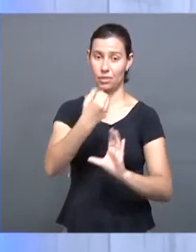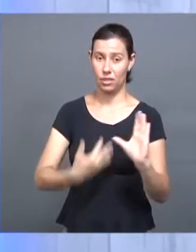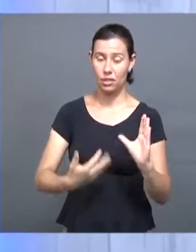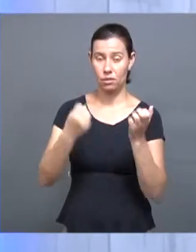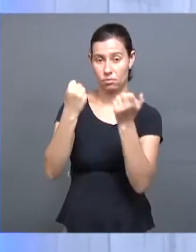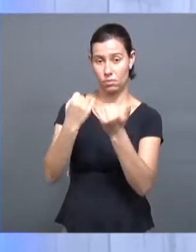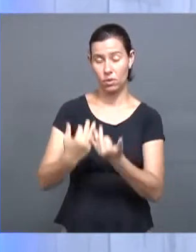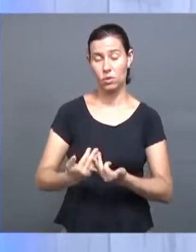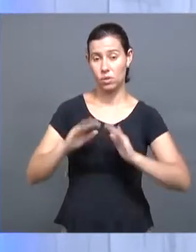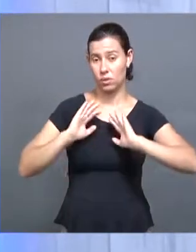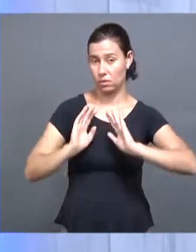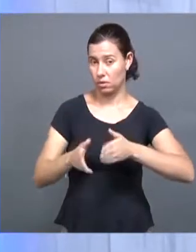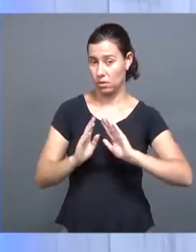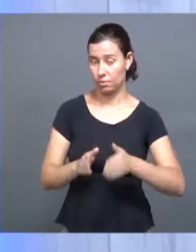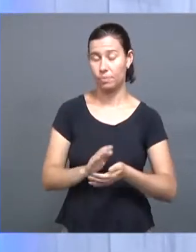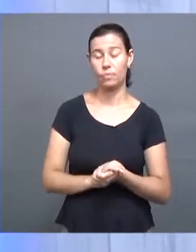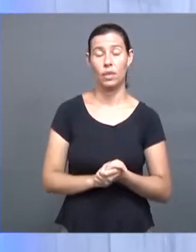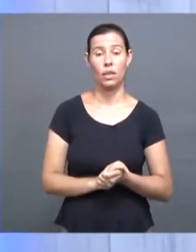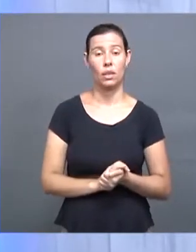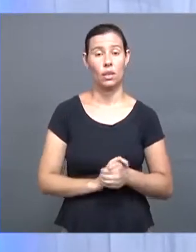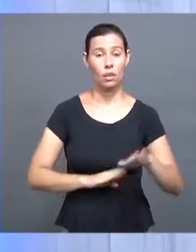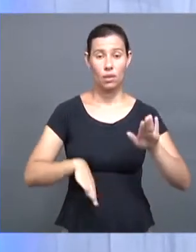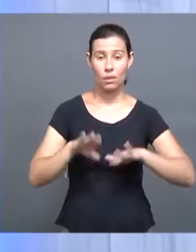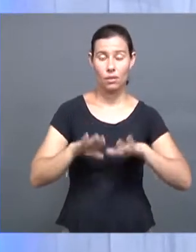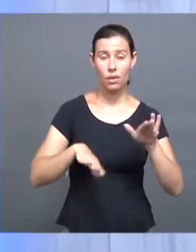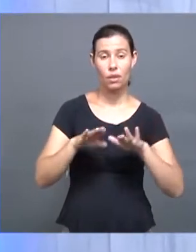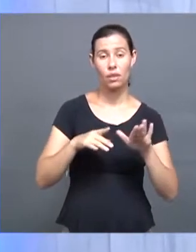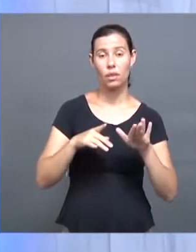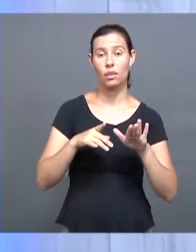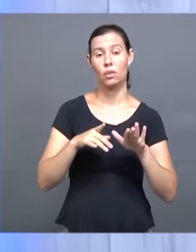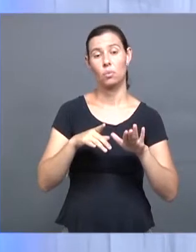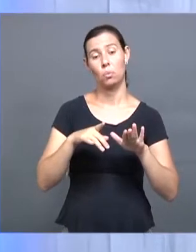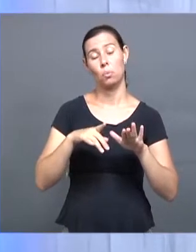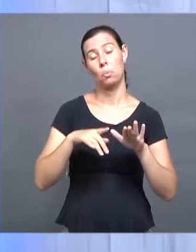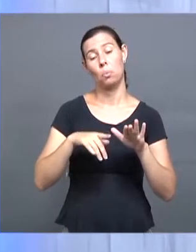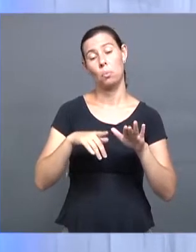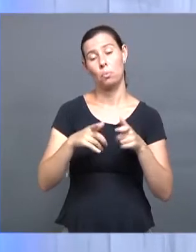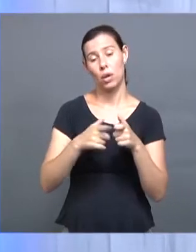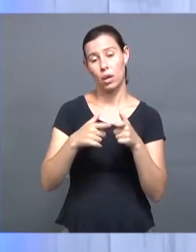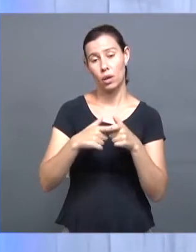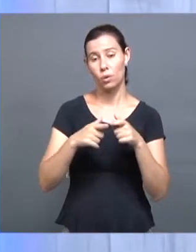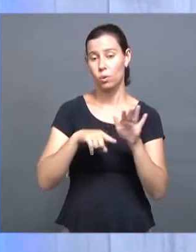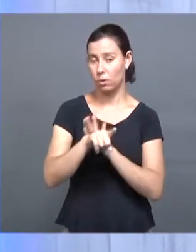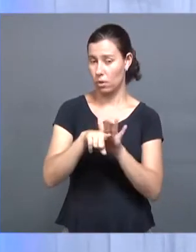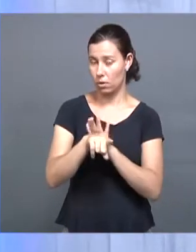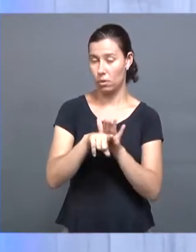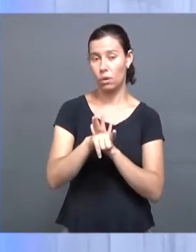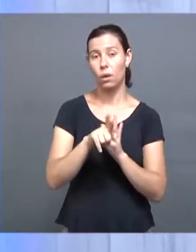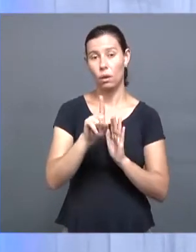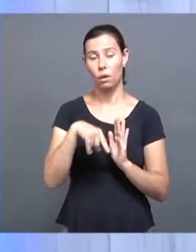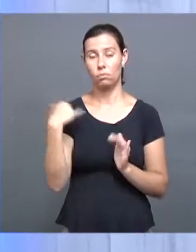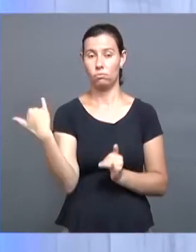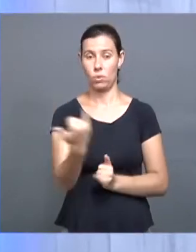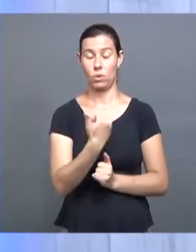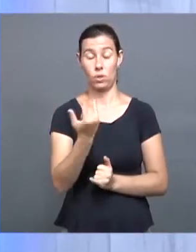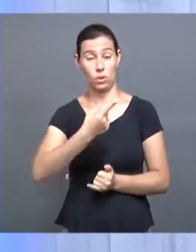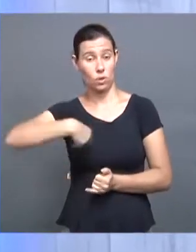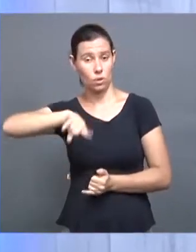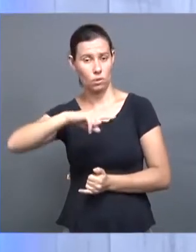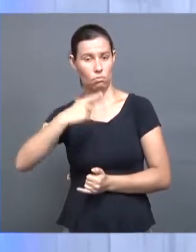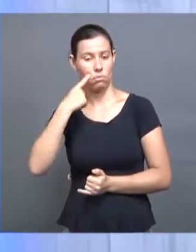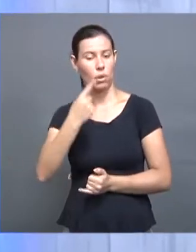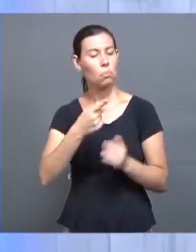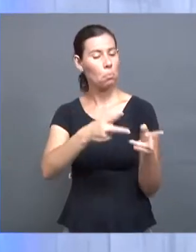Lauro passou. Então, mas de qualquer forma, a avaliação médica é sempre fundamental para a gente ter e tentar tirar